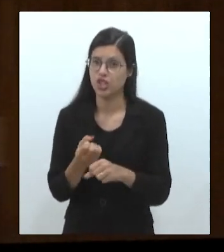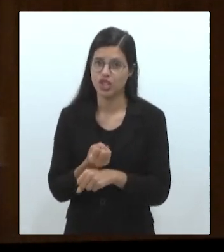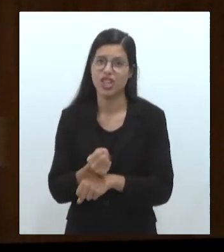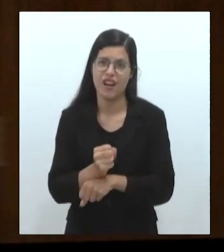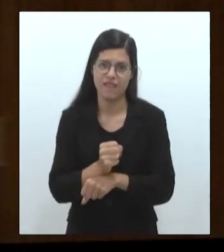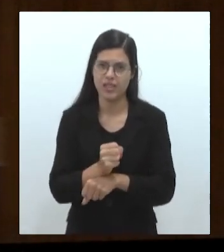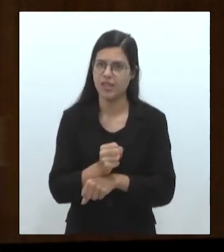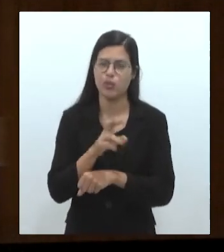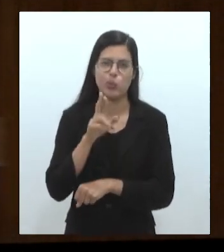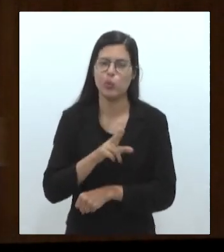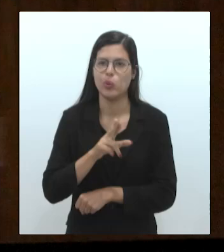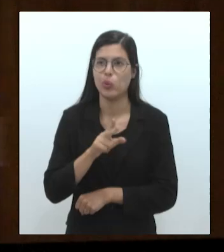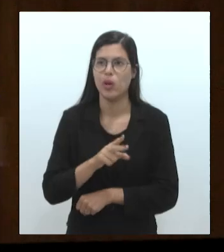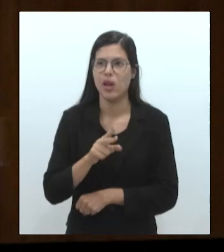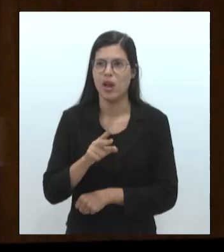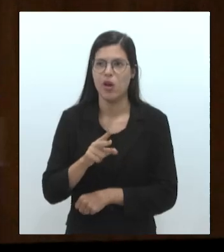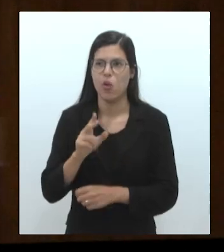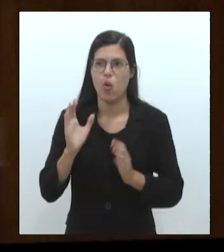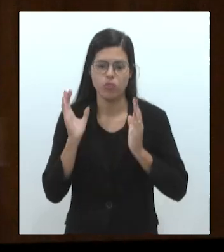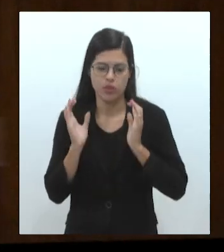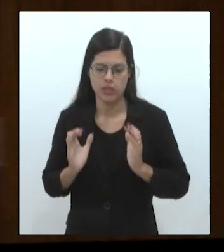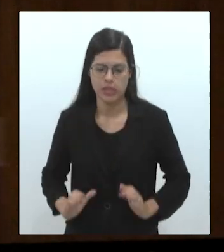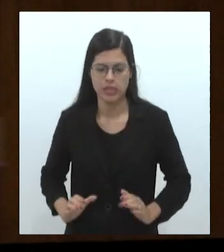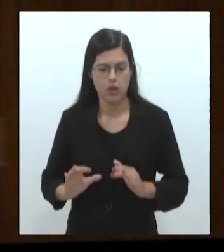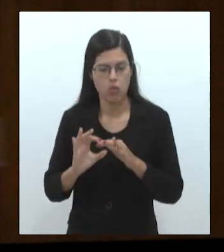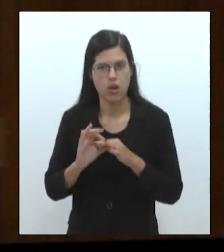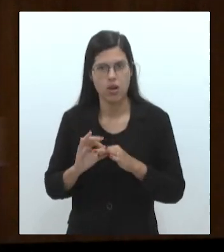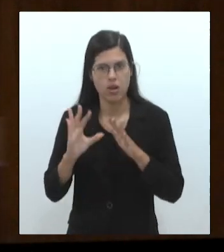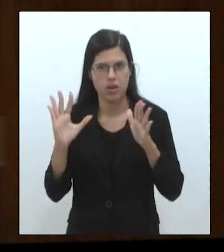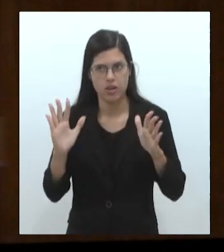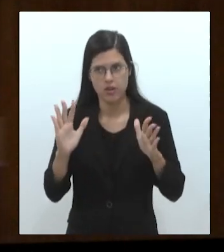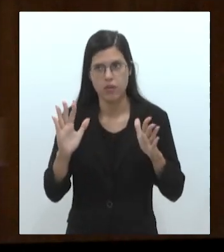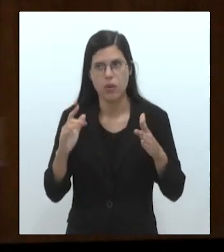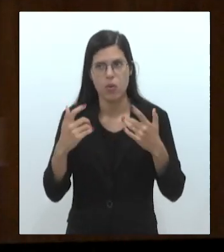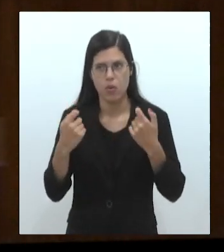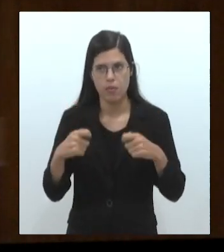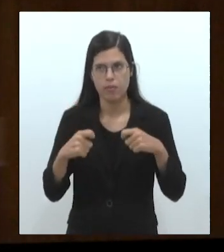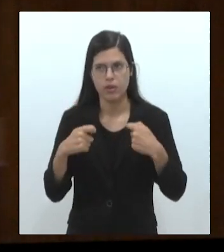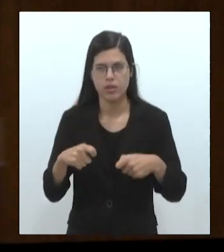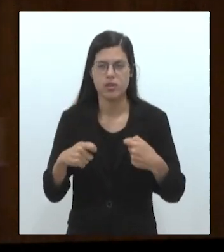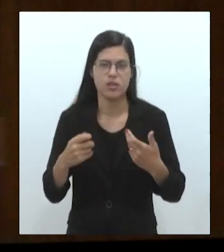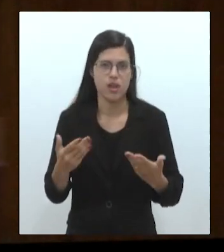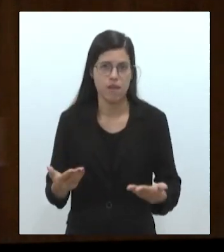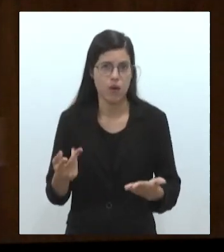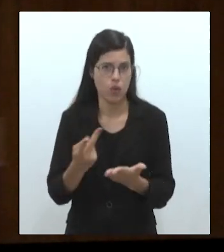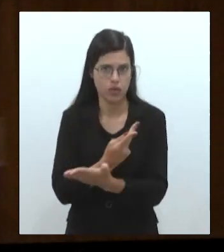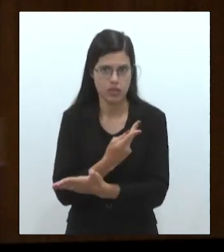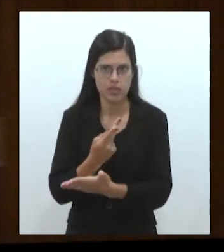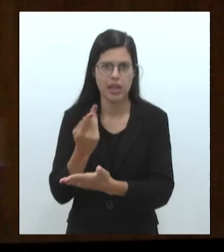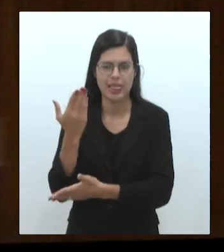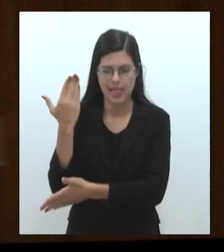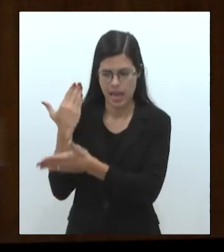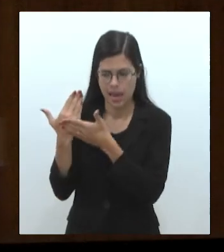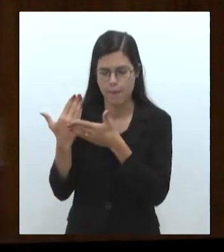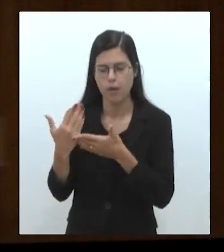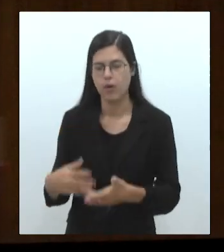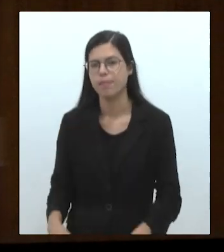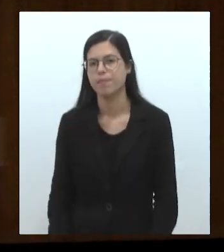e não como cidadãos libertos, como deveria ser a época. Então, é